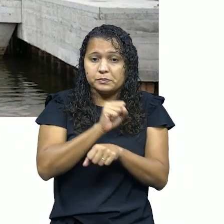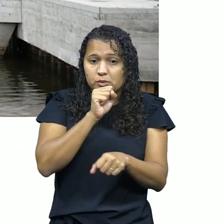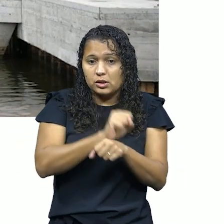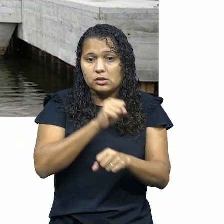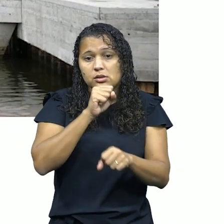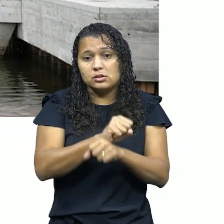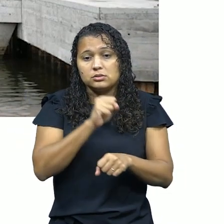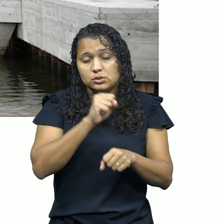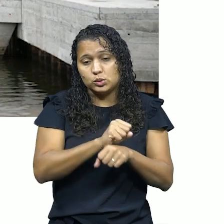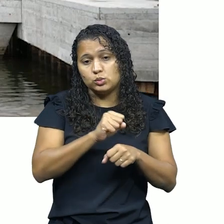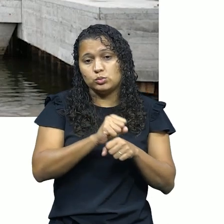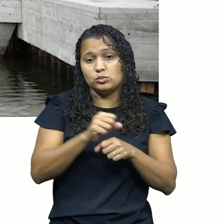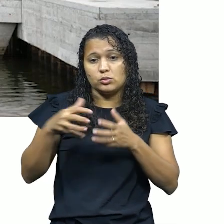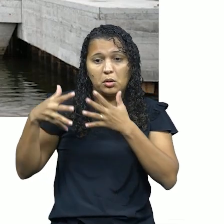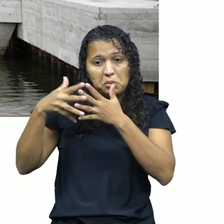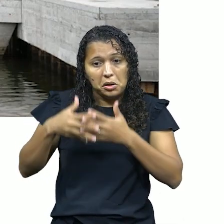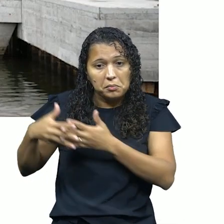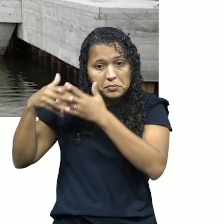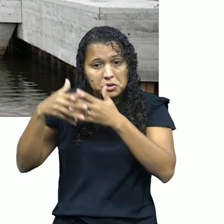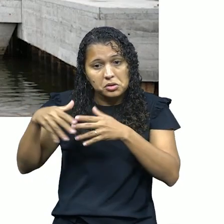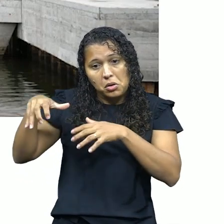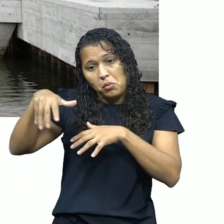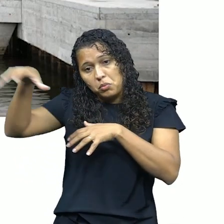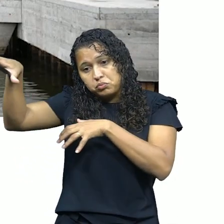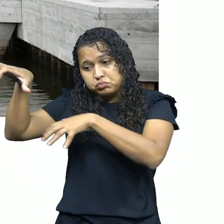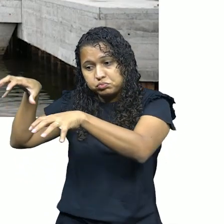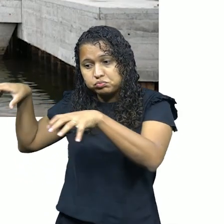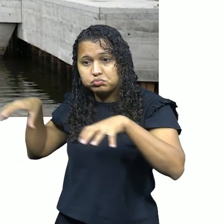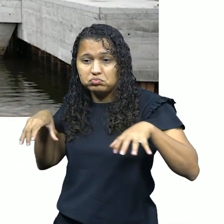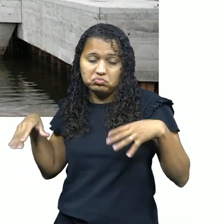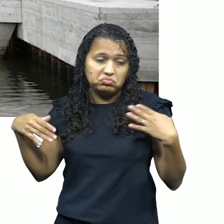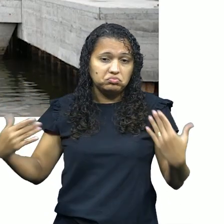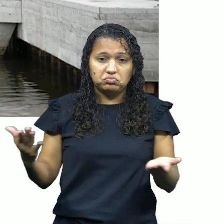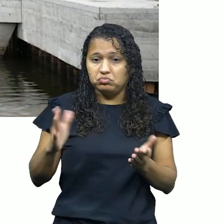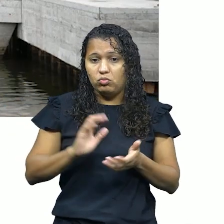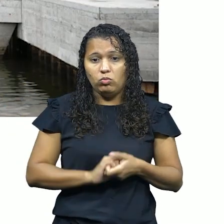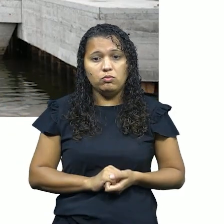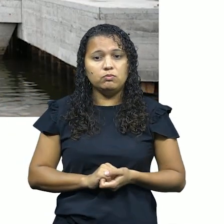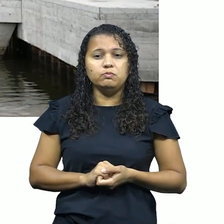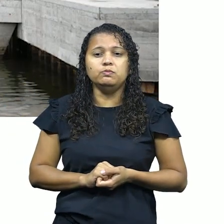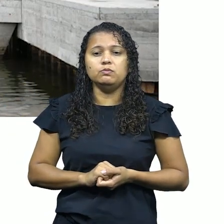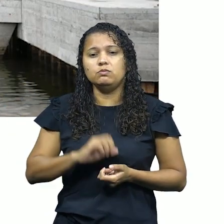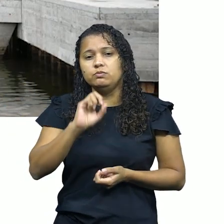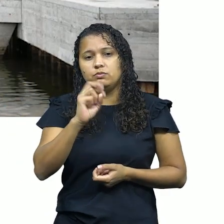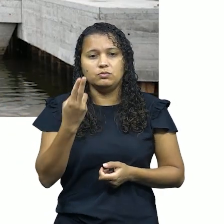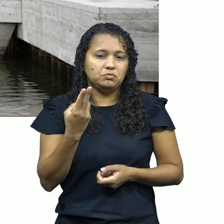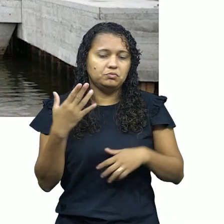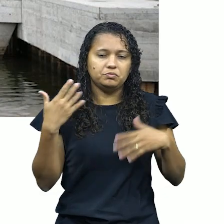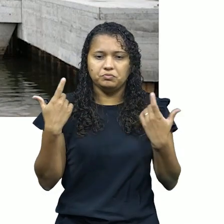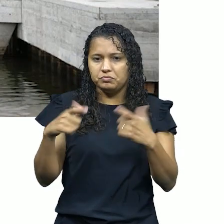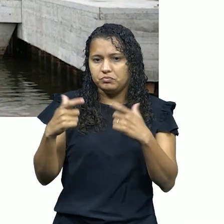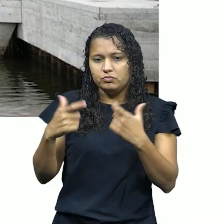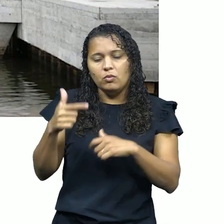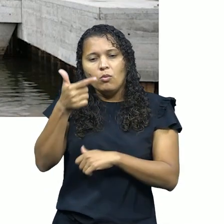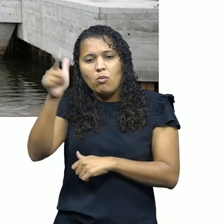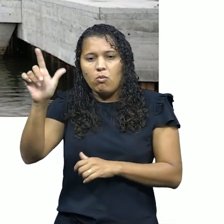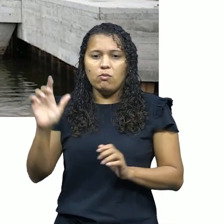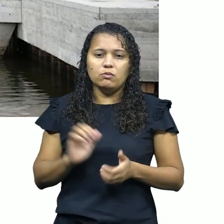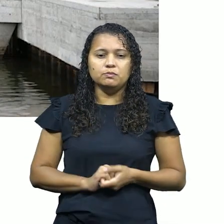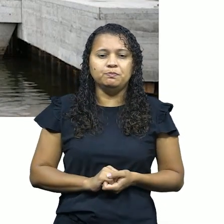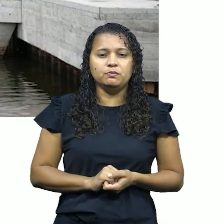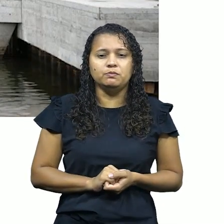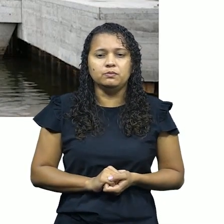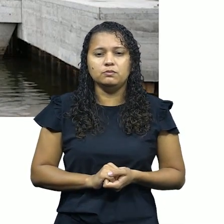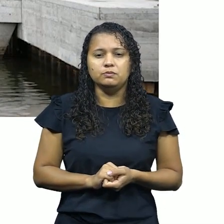serem transportadas para um pátio de containers, nesse caso são containers, ou para serem colocadas